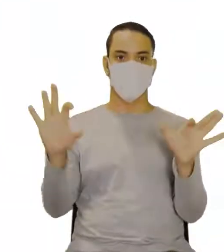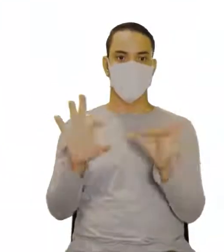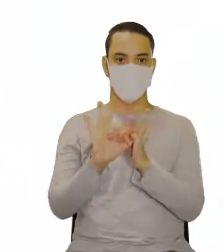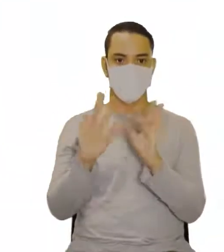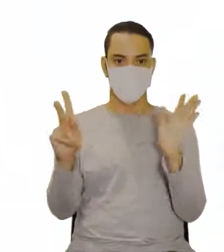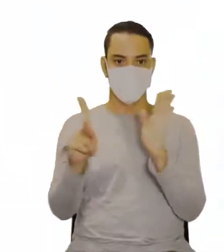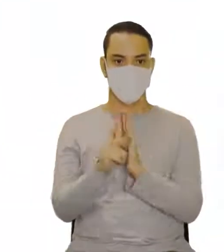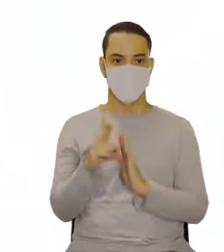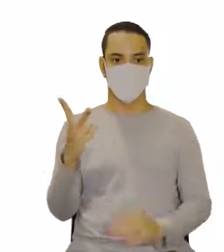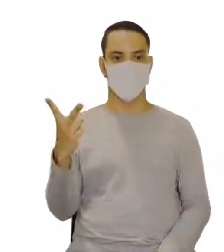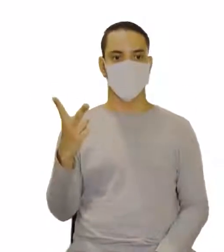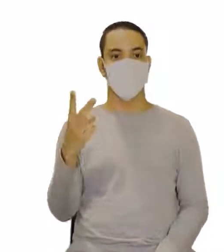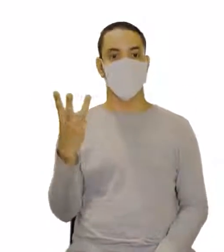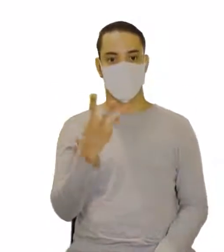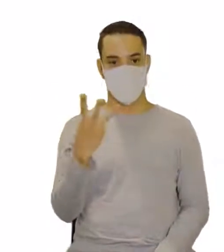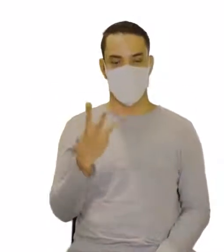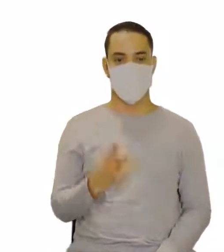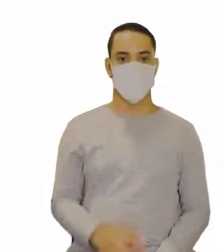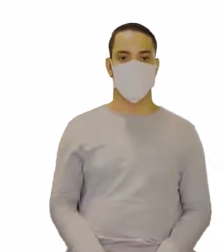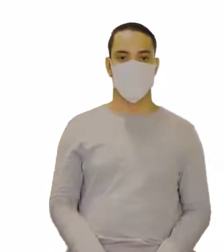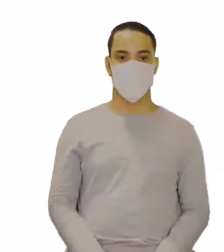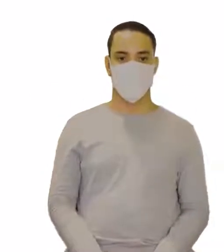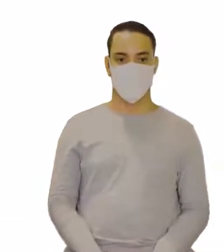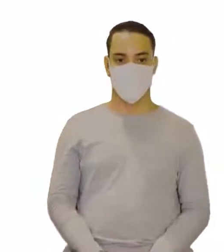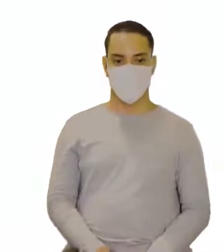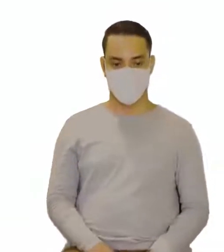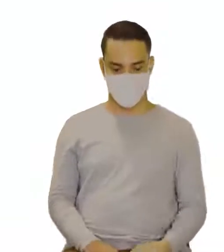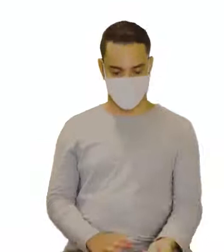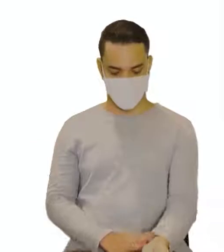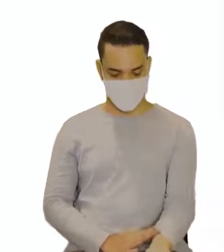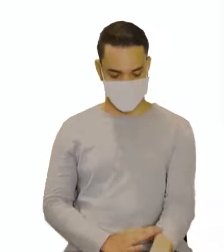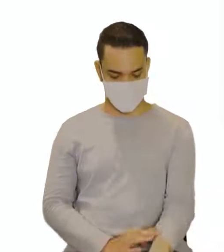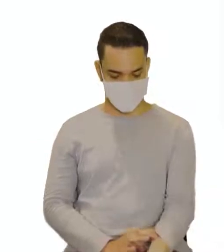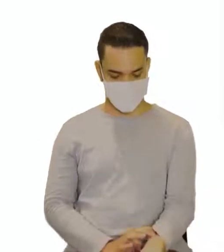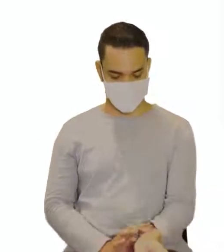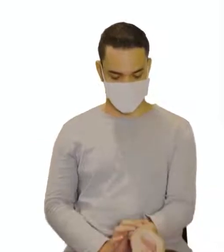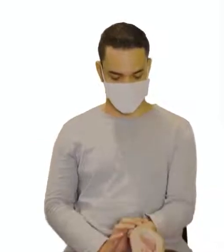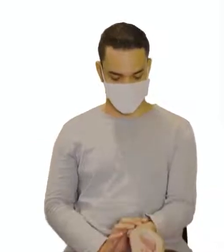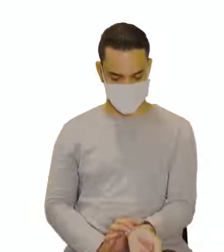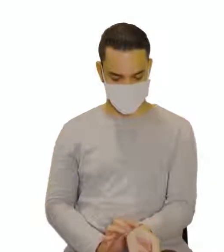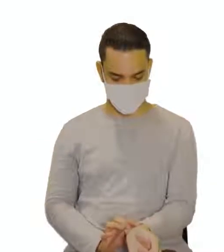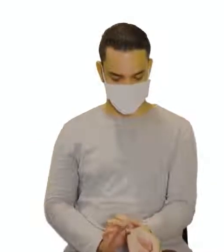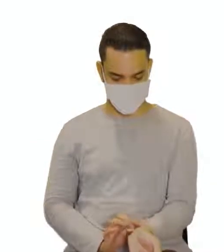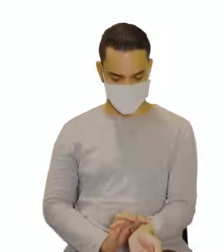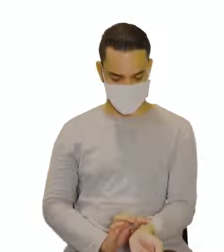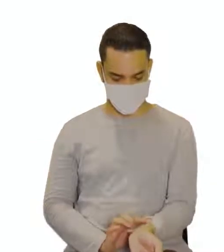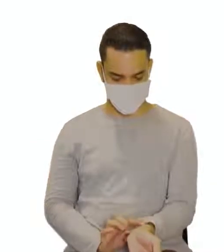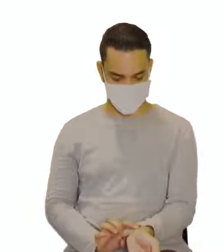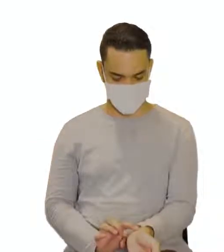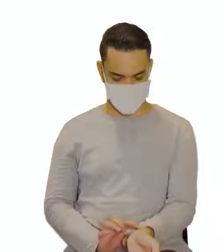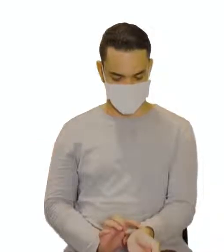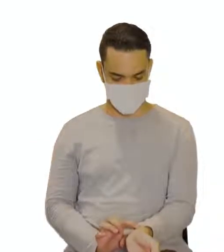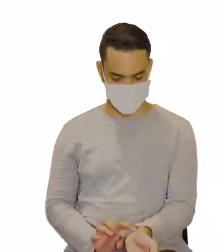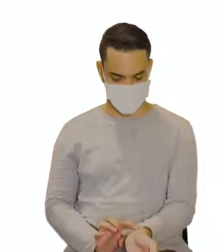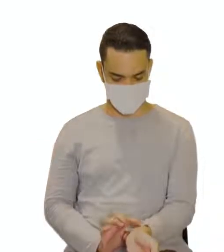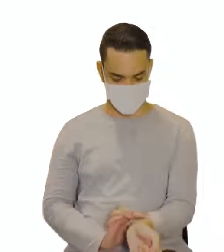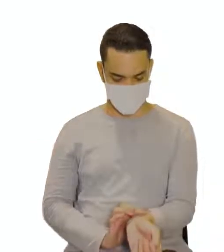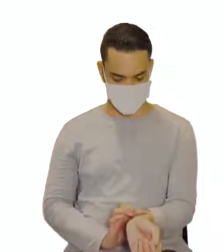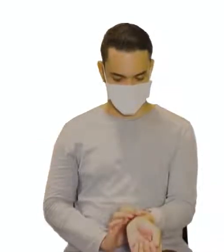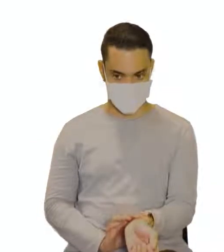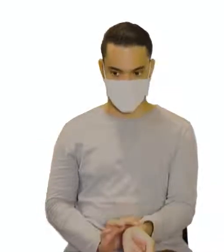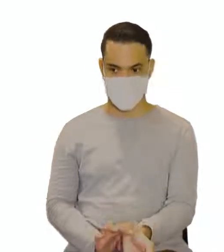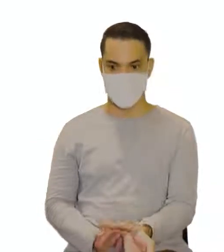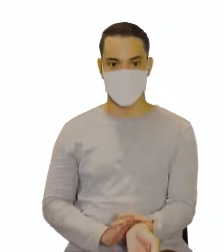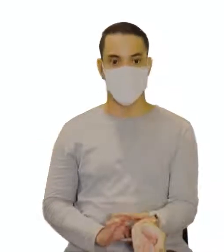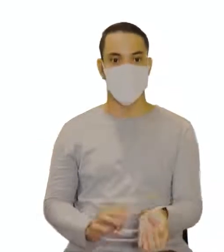aí de 3 geradores, entendido? Então, aqui, olha só, essa configuração aqui é quando o circuito necessita,